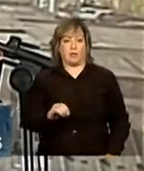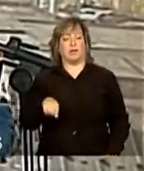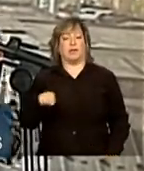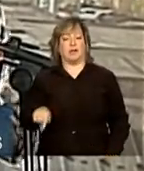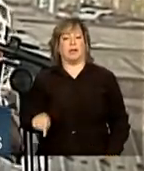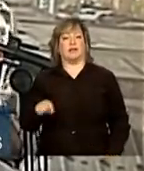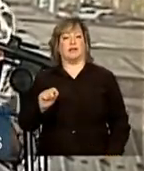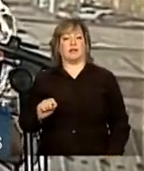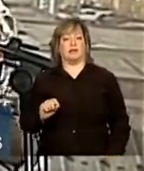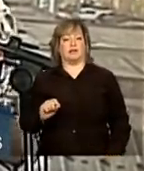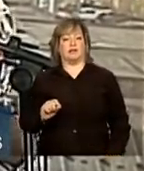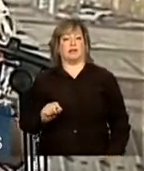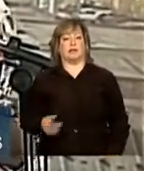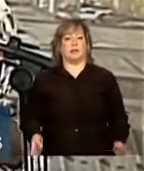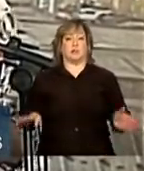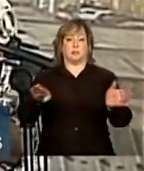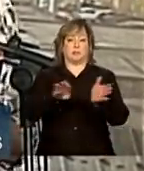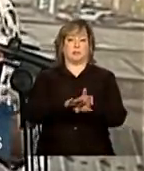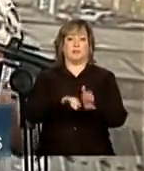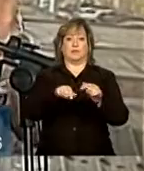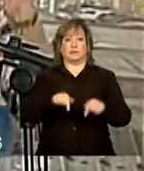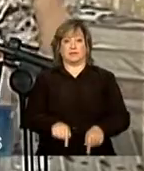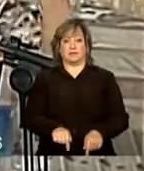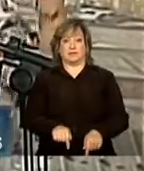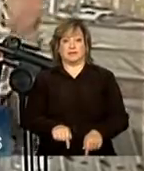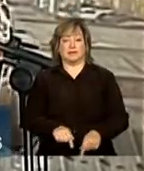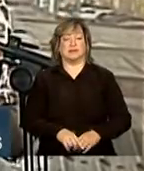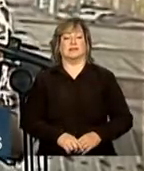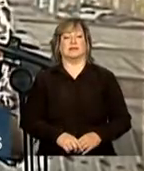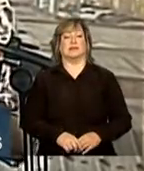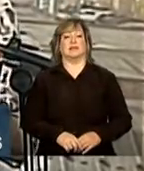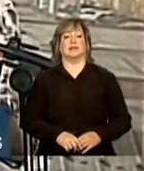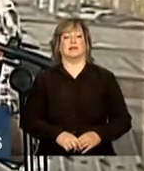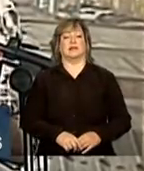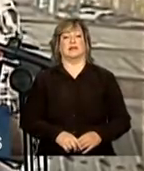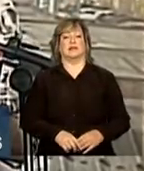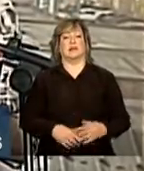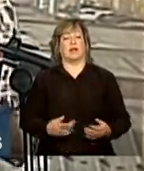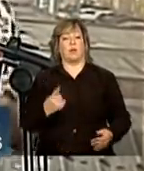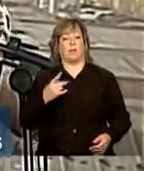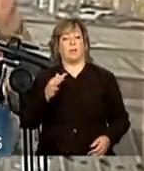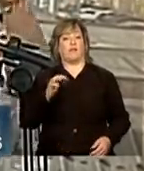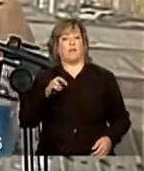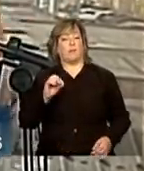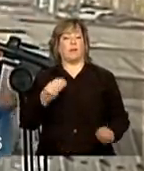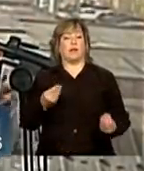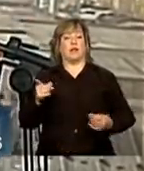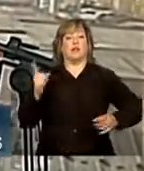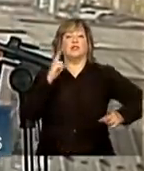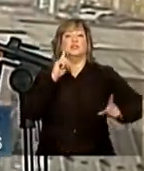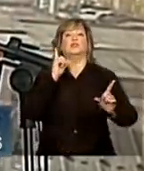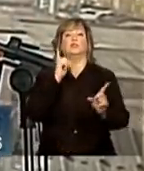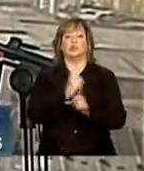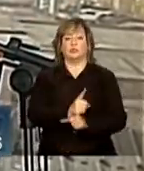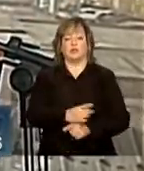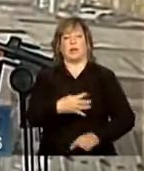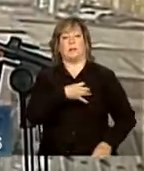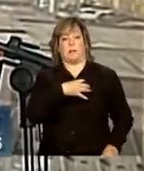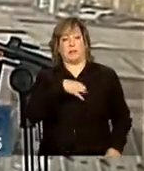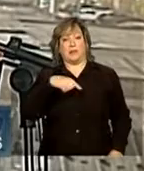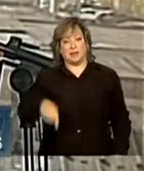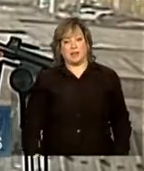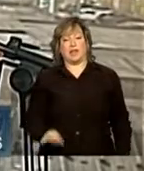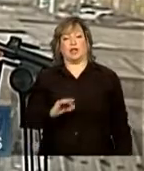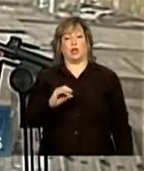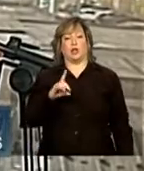que aportou aqui e, de uma certa forma, a gente pode dizer que descobriu a Bahia de